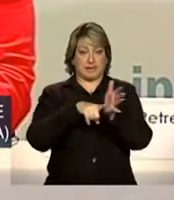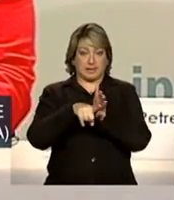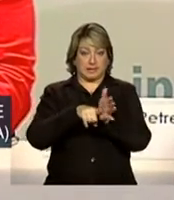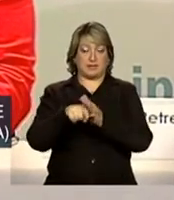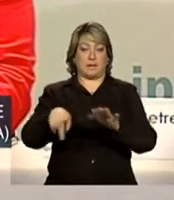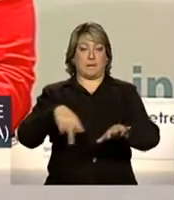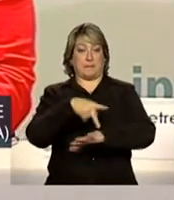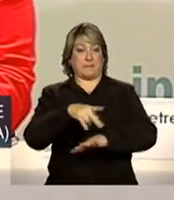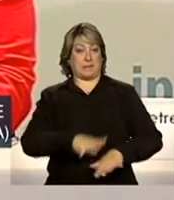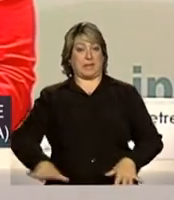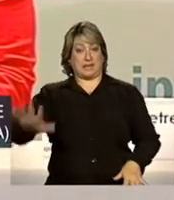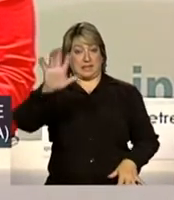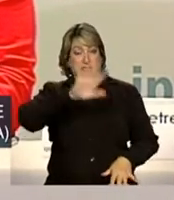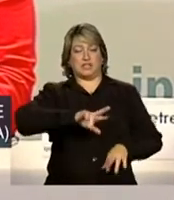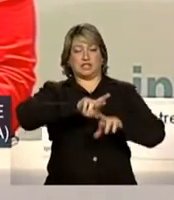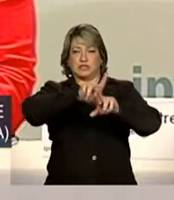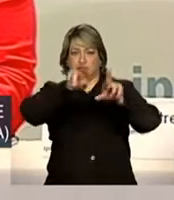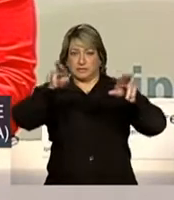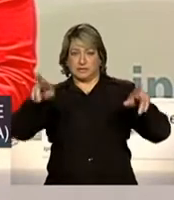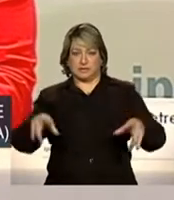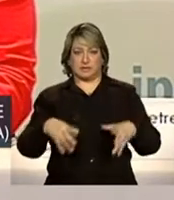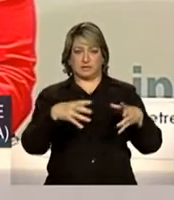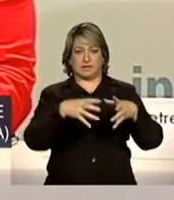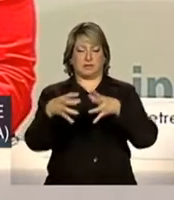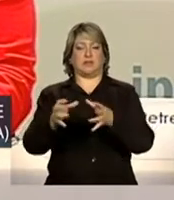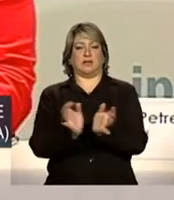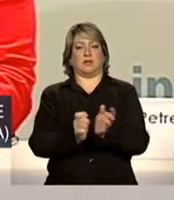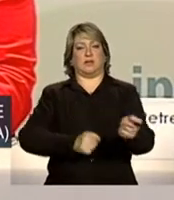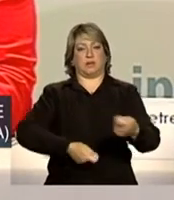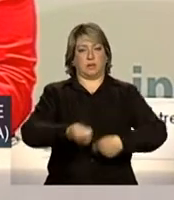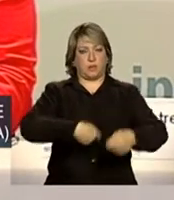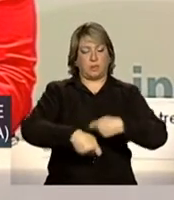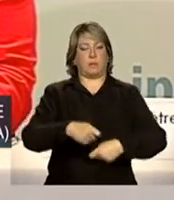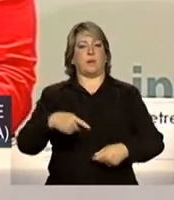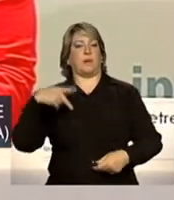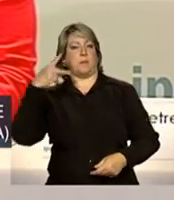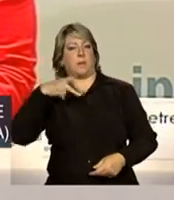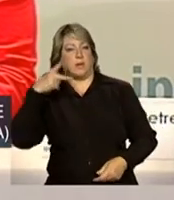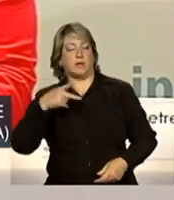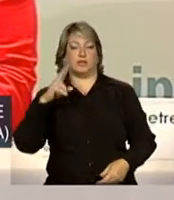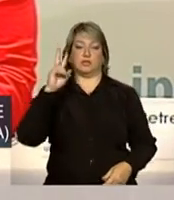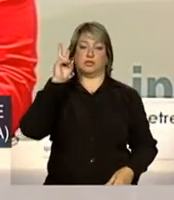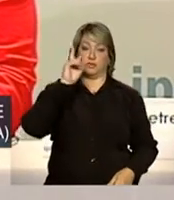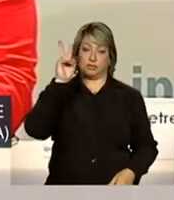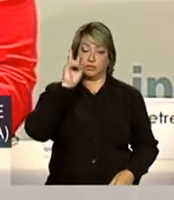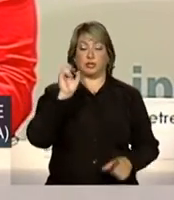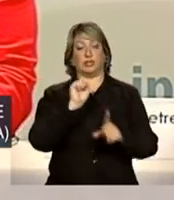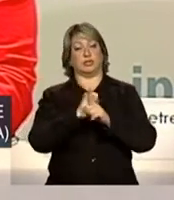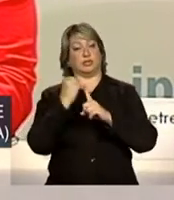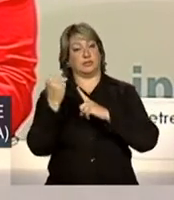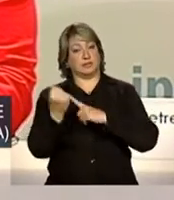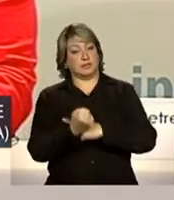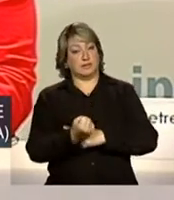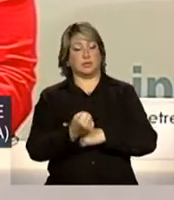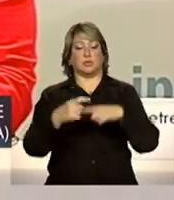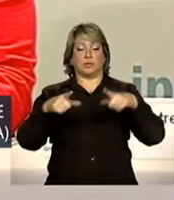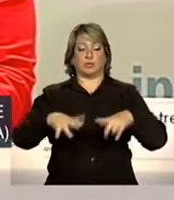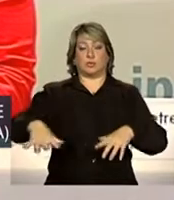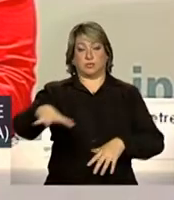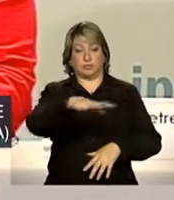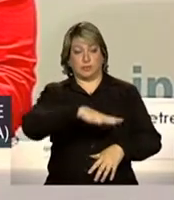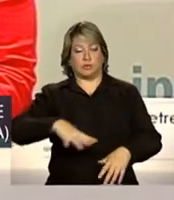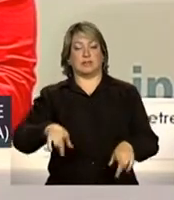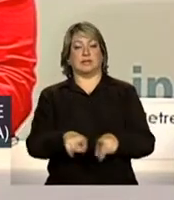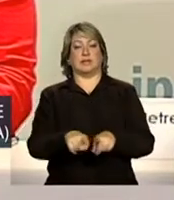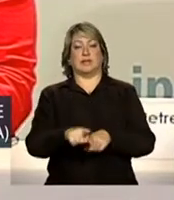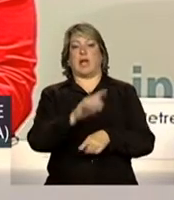em diferentes dimensões, econômica, política, histórica, social, territorial e